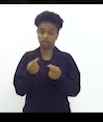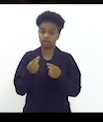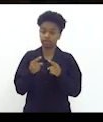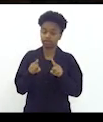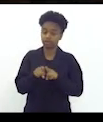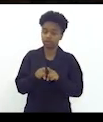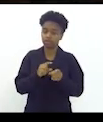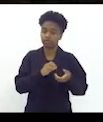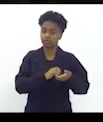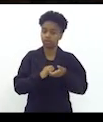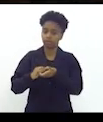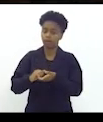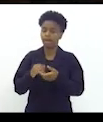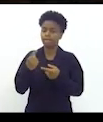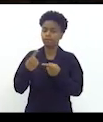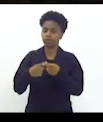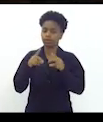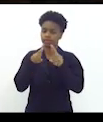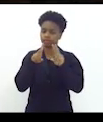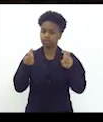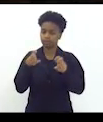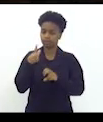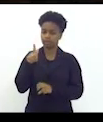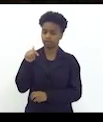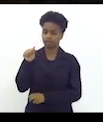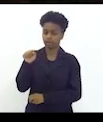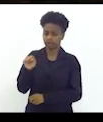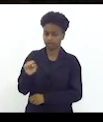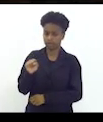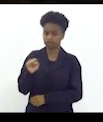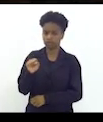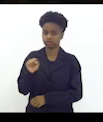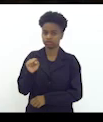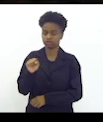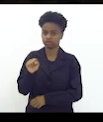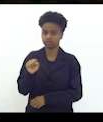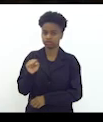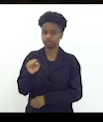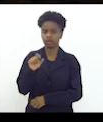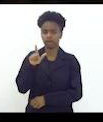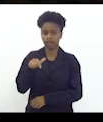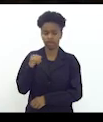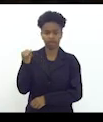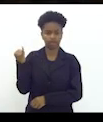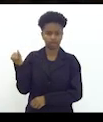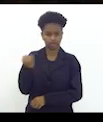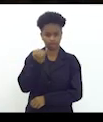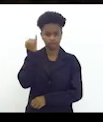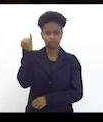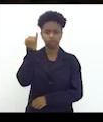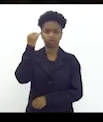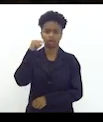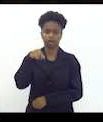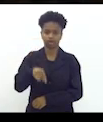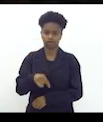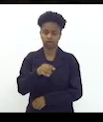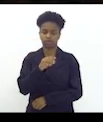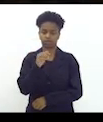o tema do gás é absolutamente relevante para o nosso